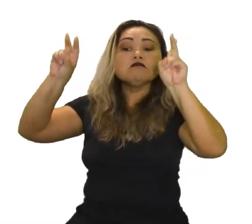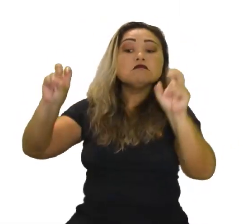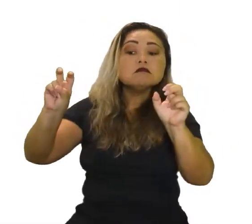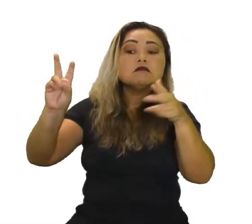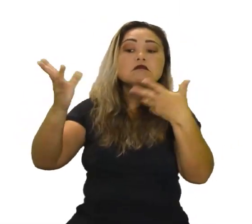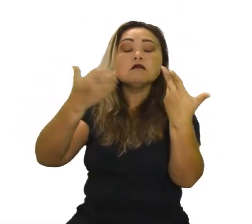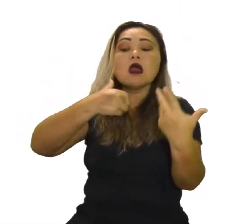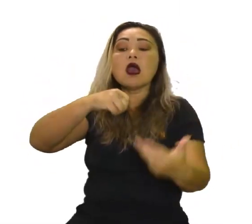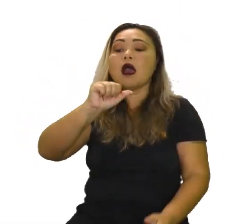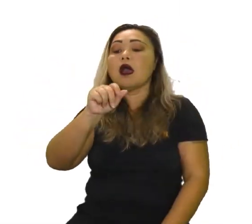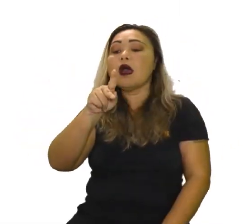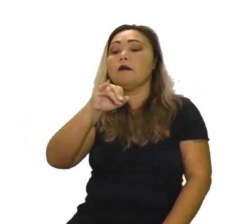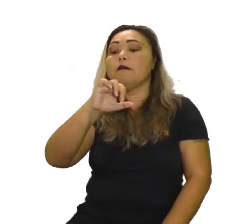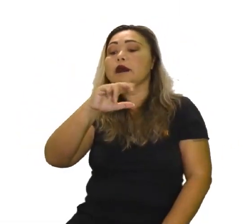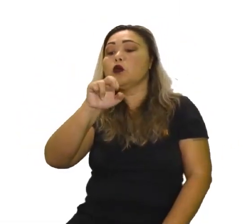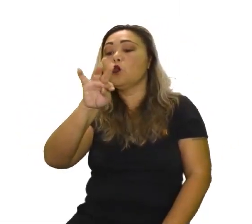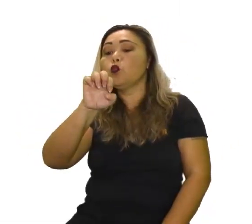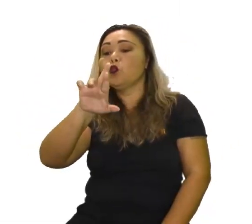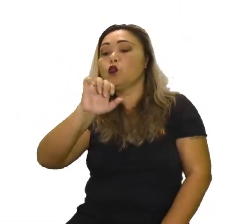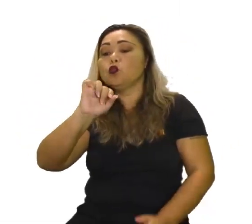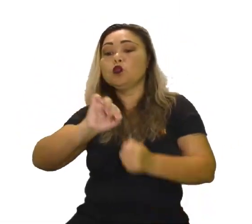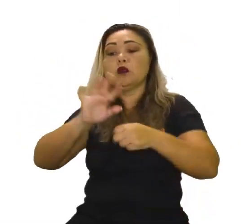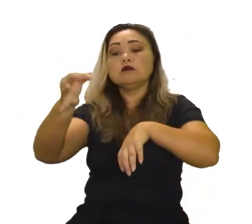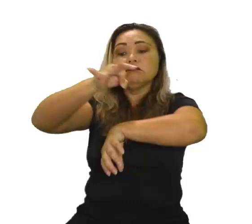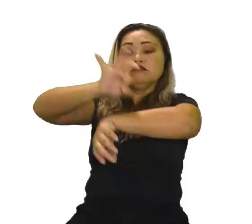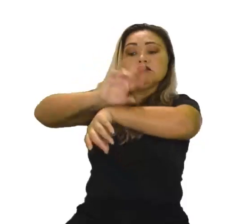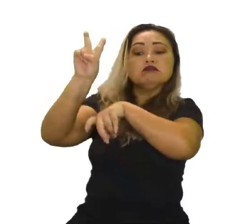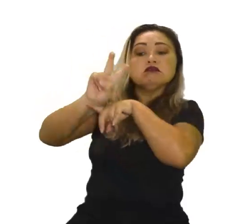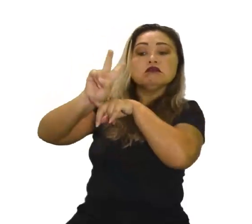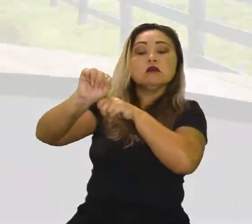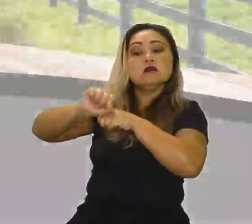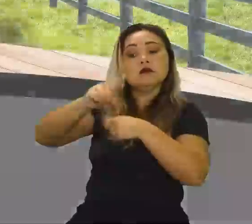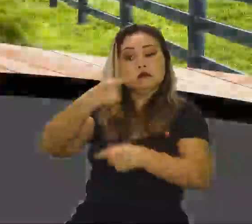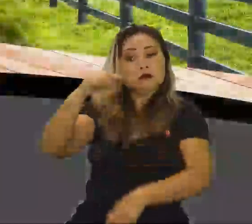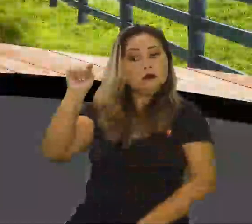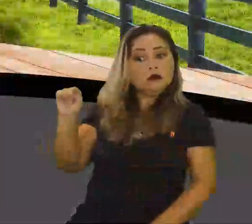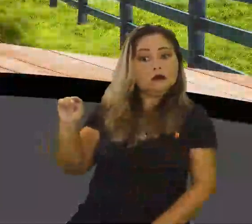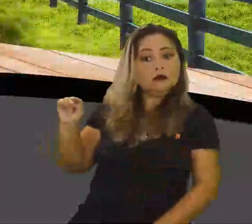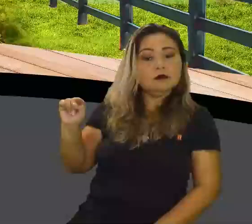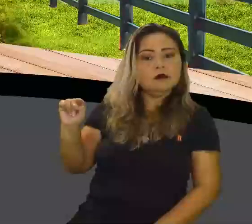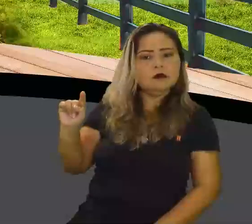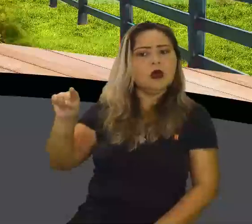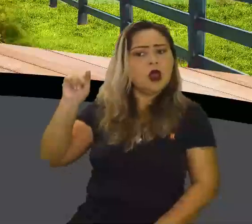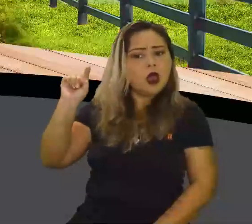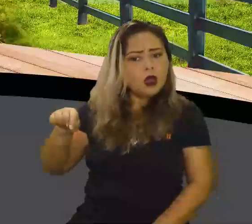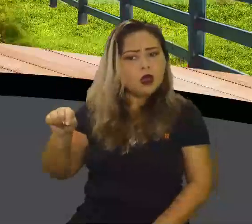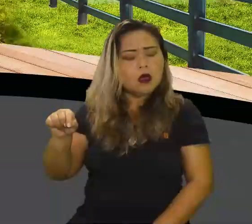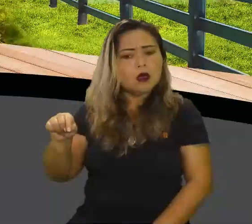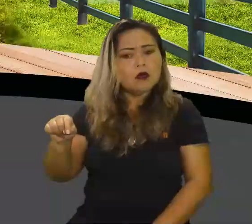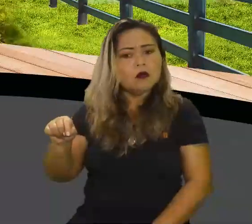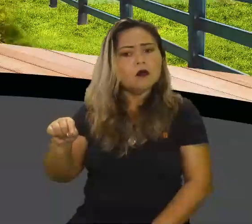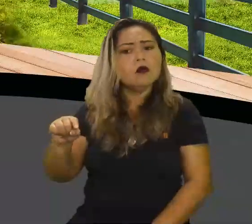Professor, aqui pro tio. Pode voltar aqui pro tio. Olha só,